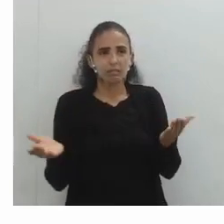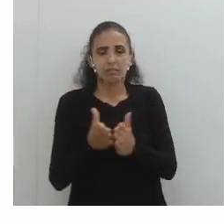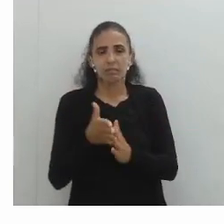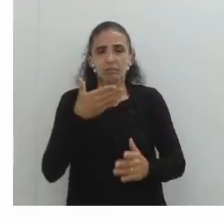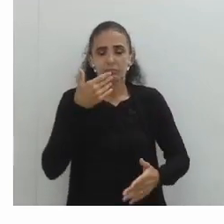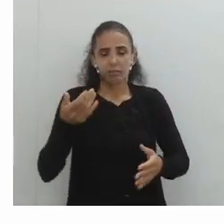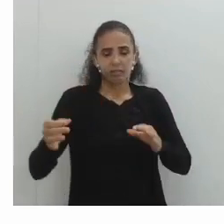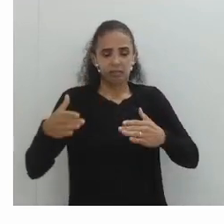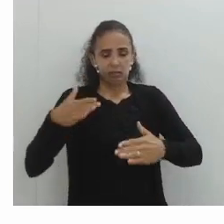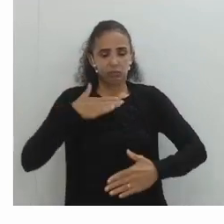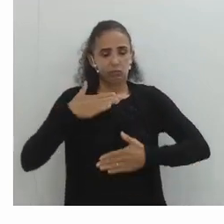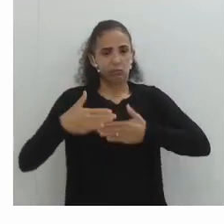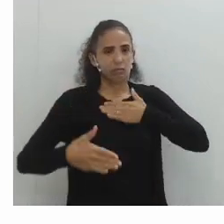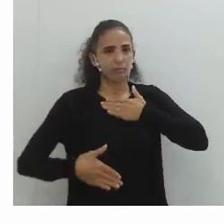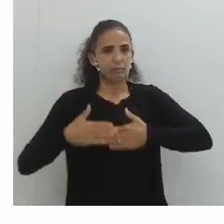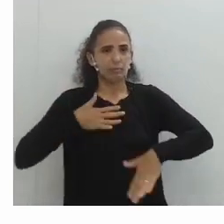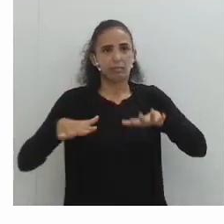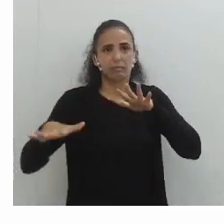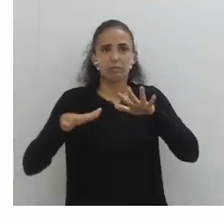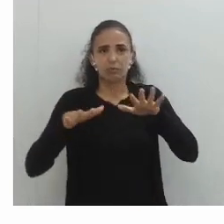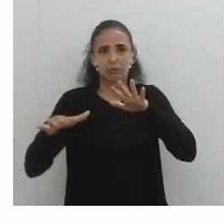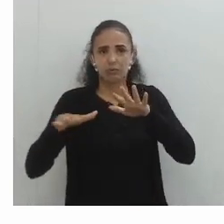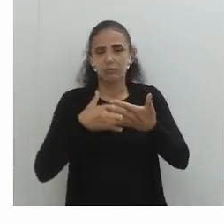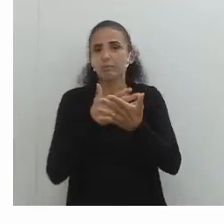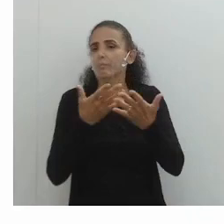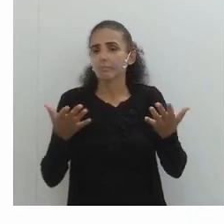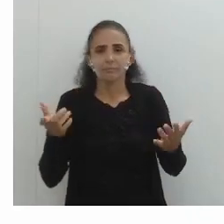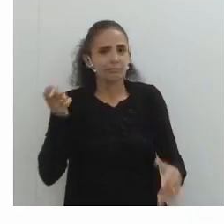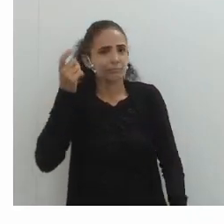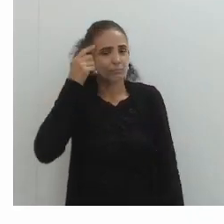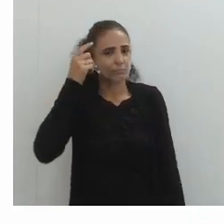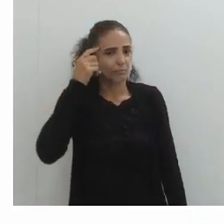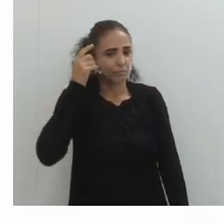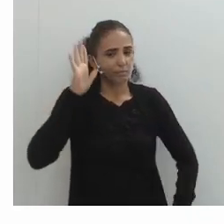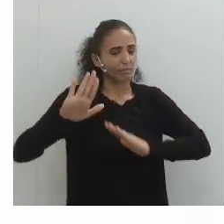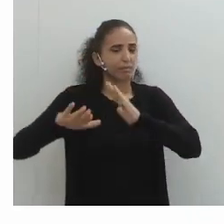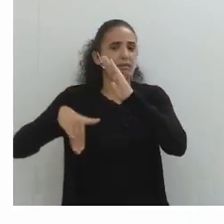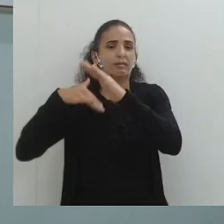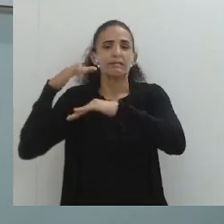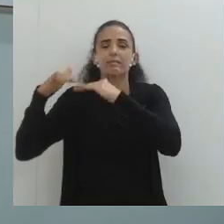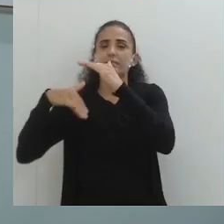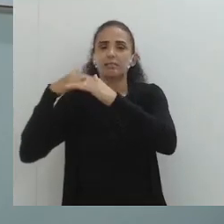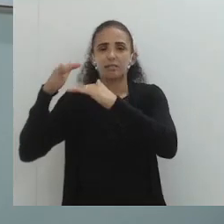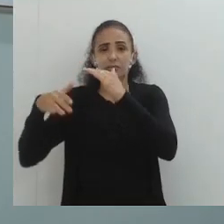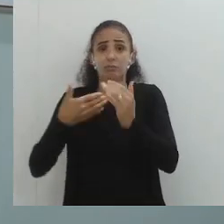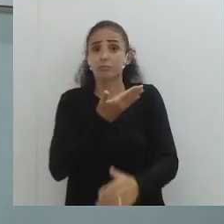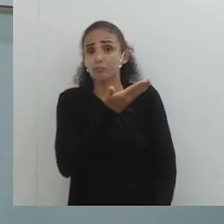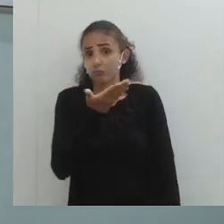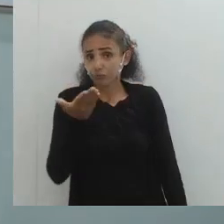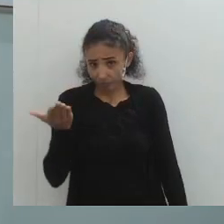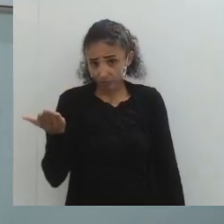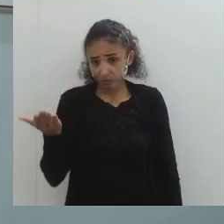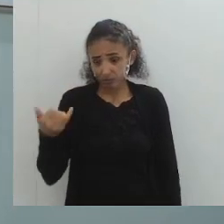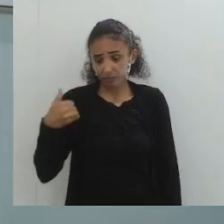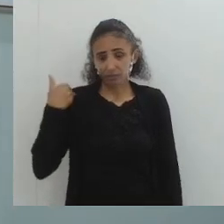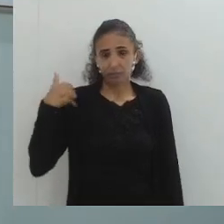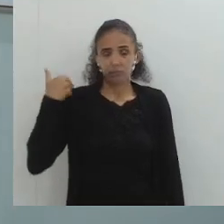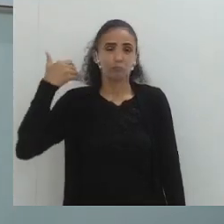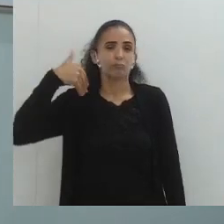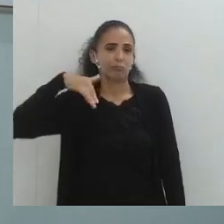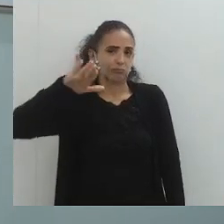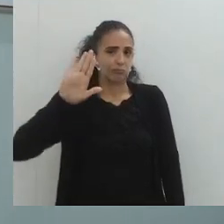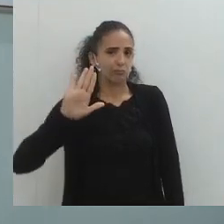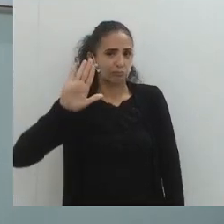melhora a coordenação motora global. Então, a gente tem isso daí desenvolvendo, a gente que é adulto, a gente